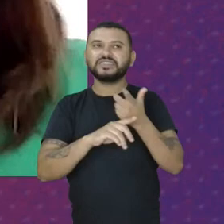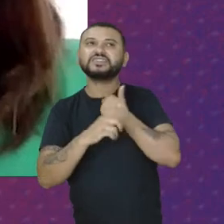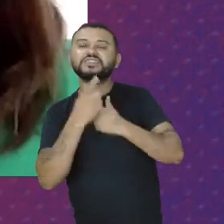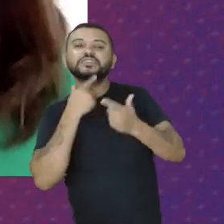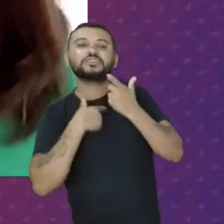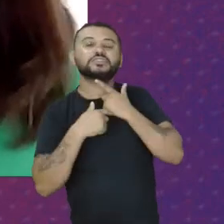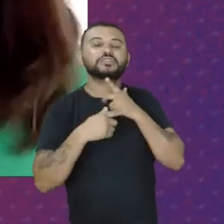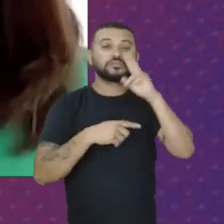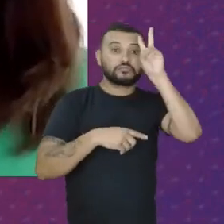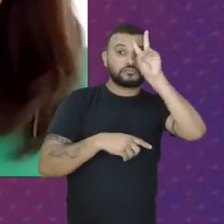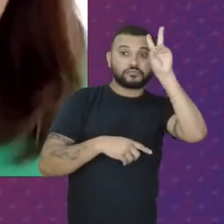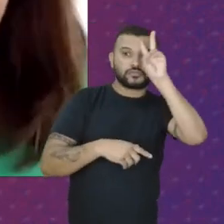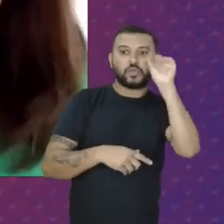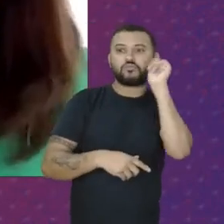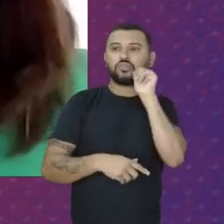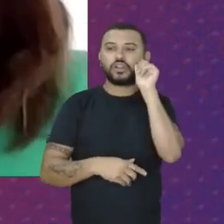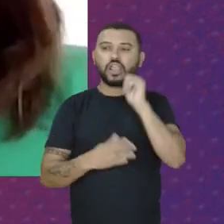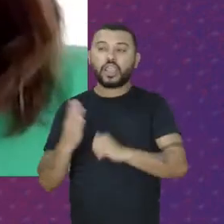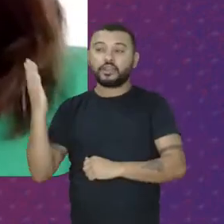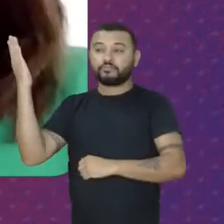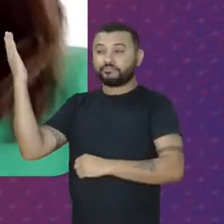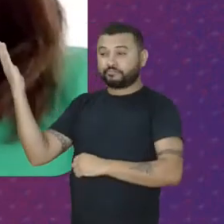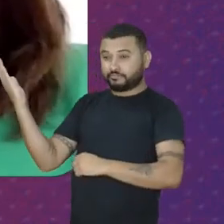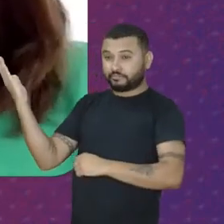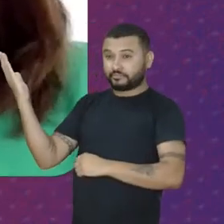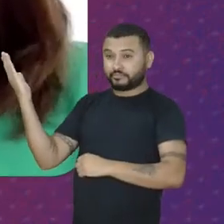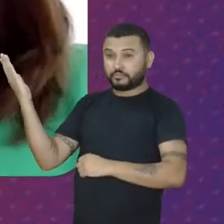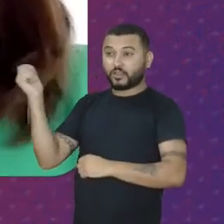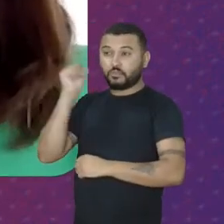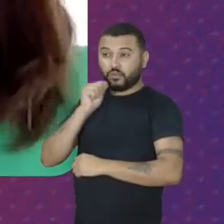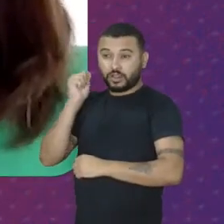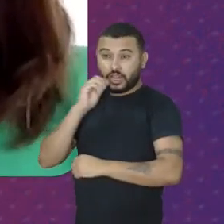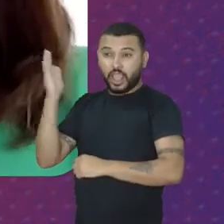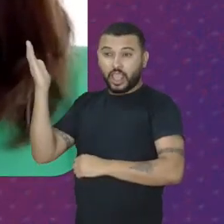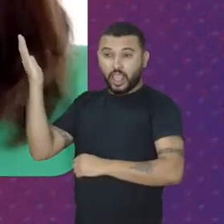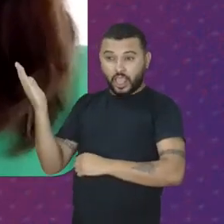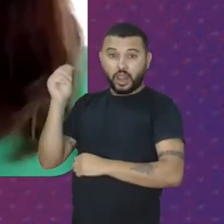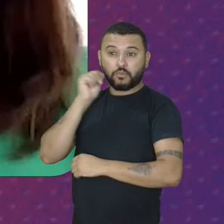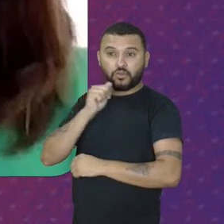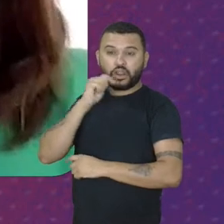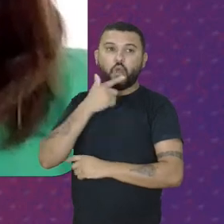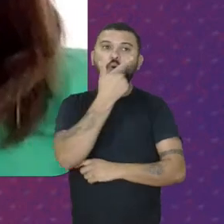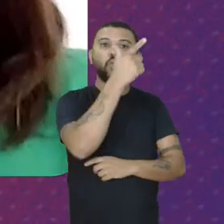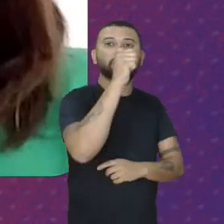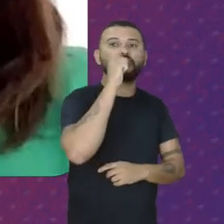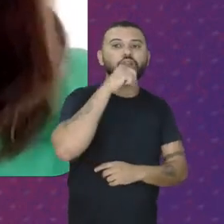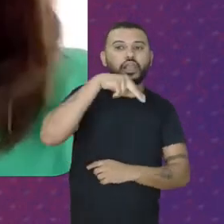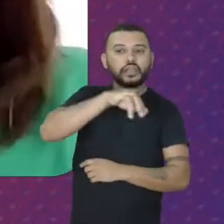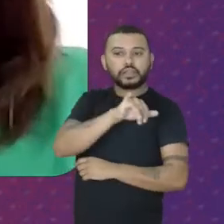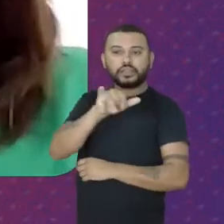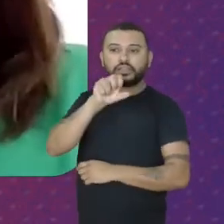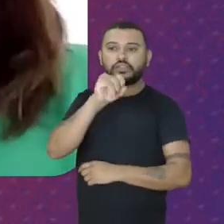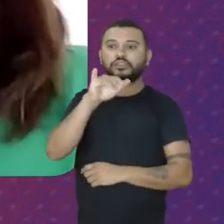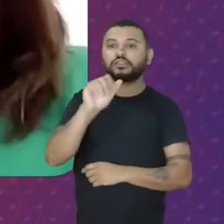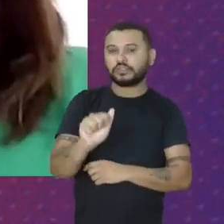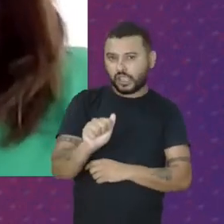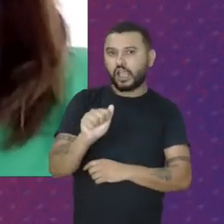da história da Negra Dandara, né? O que não dizer de Nísia Floresta, de